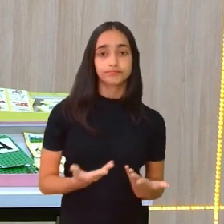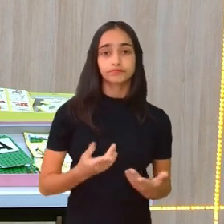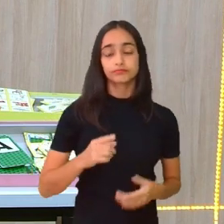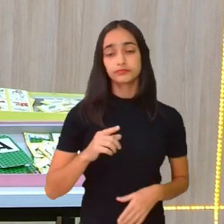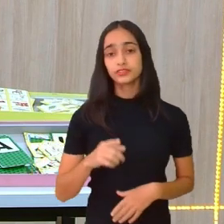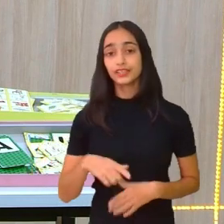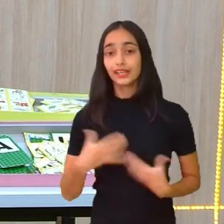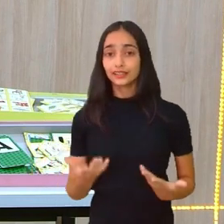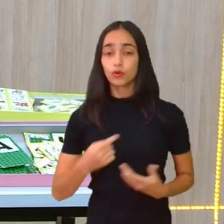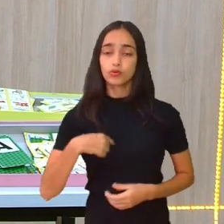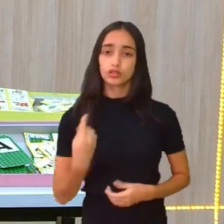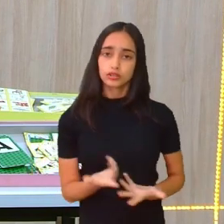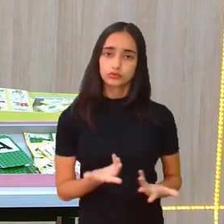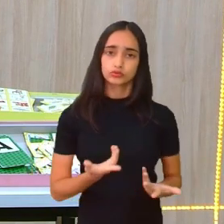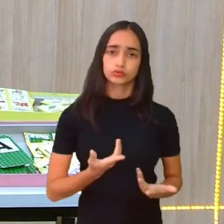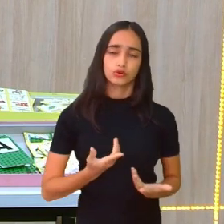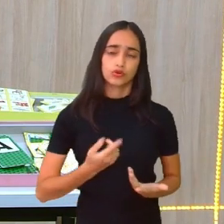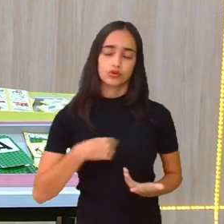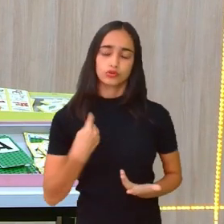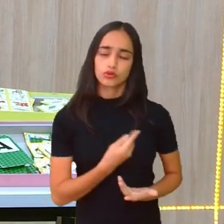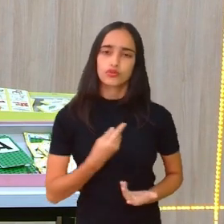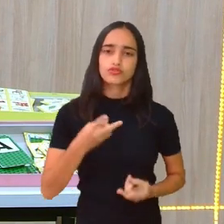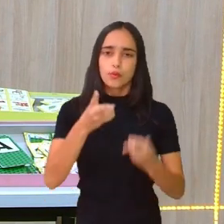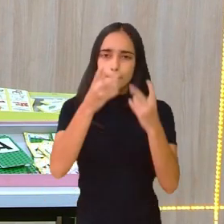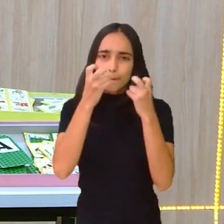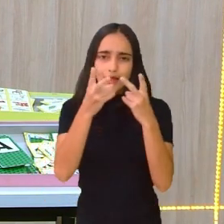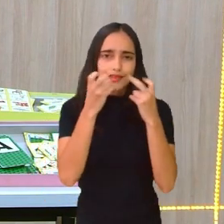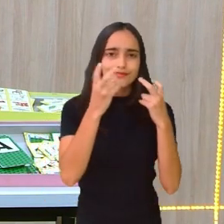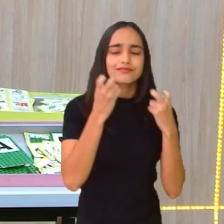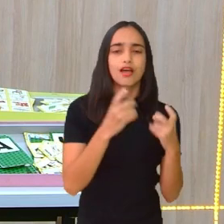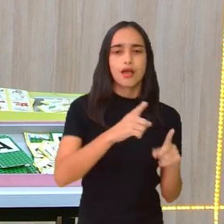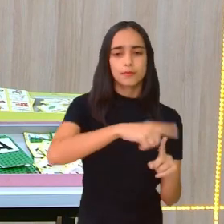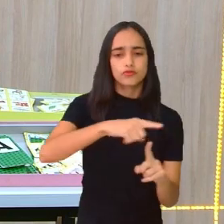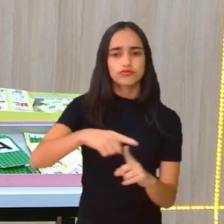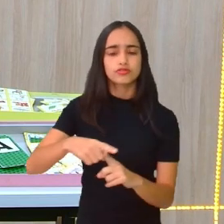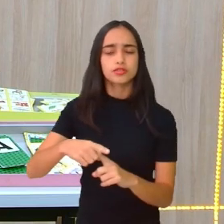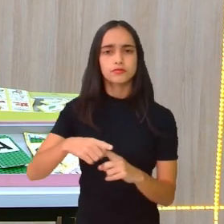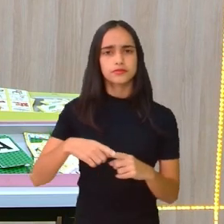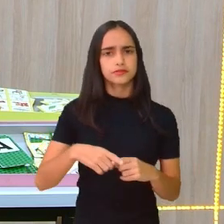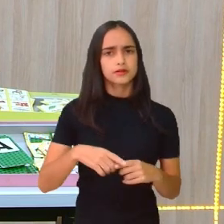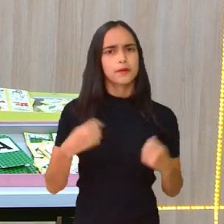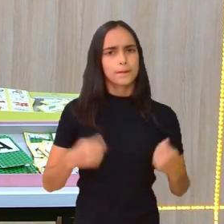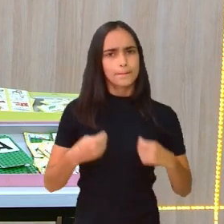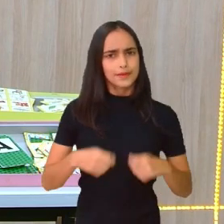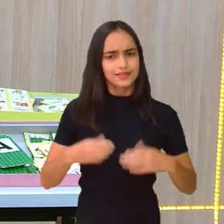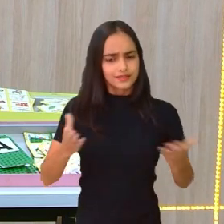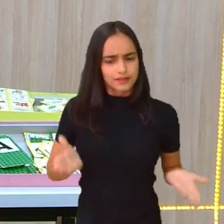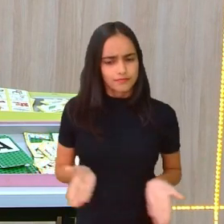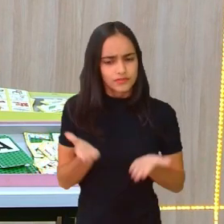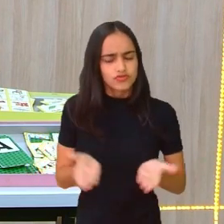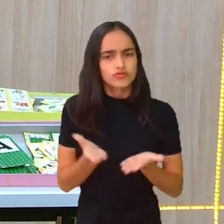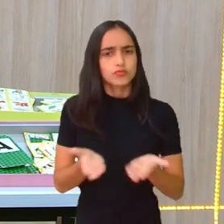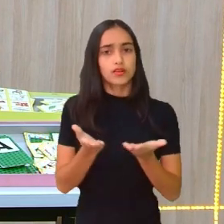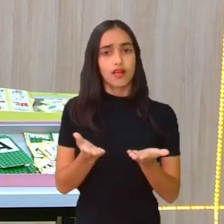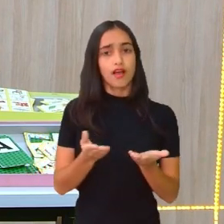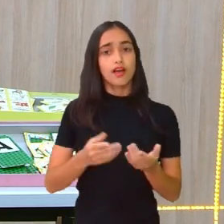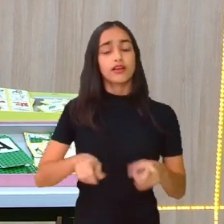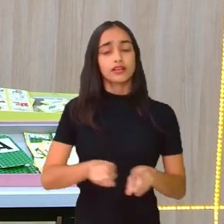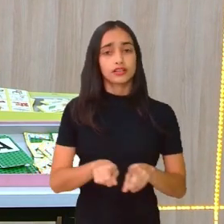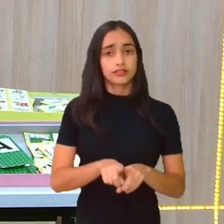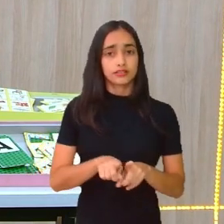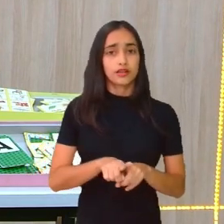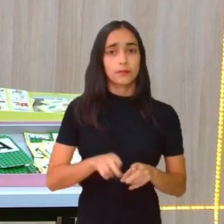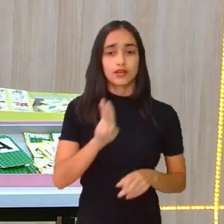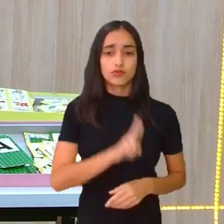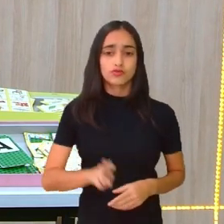que a gente vai precisar estruturar diferentes estímulos e, consequentemente, a gente vai precisar elencar diferentes recursos. Então, é